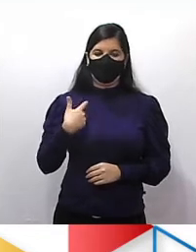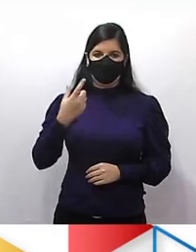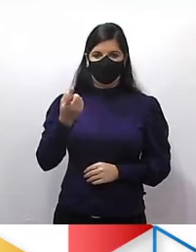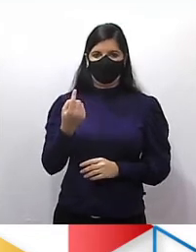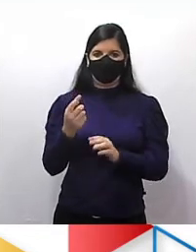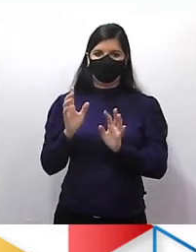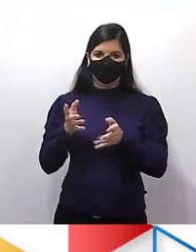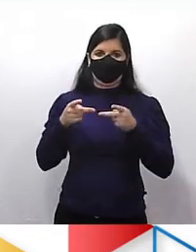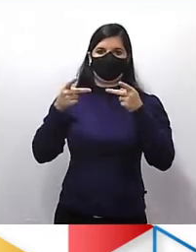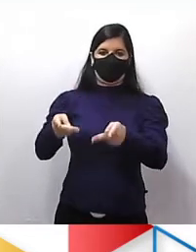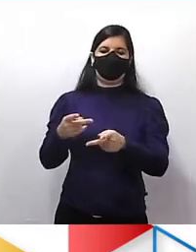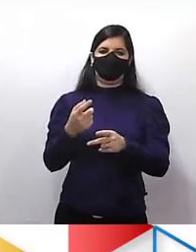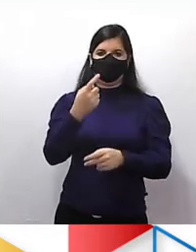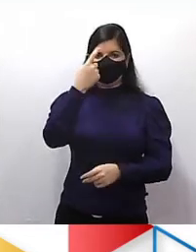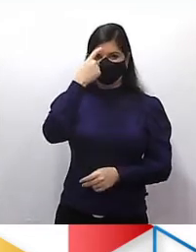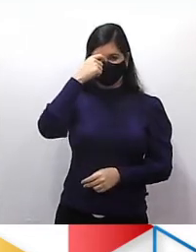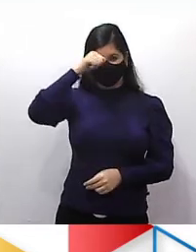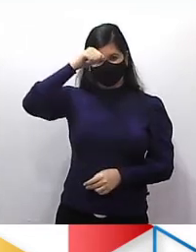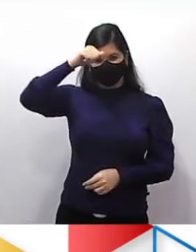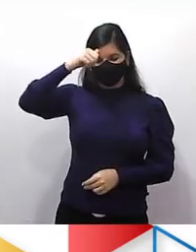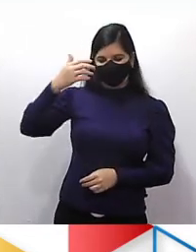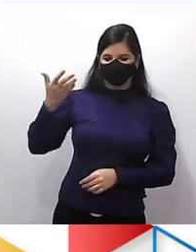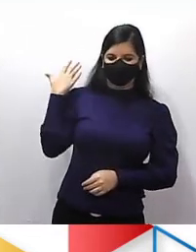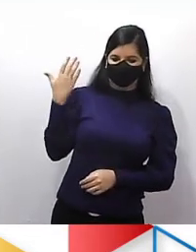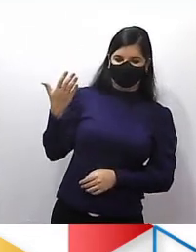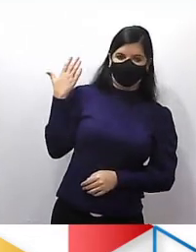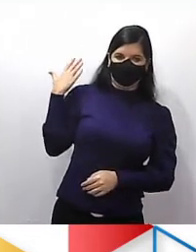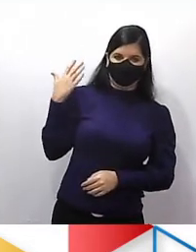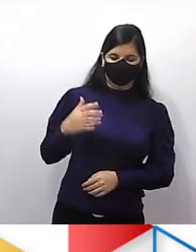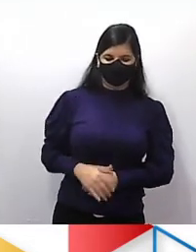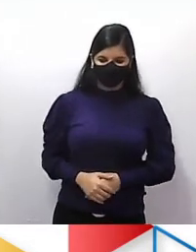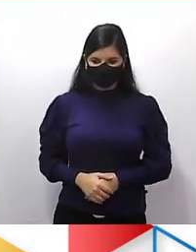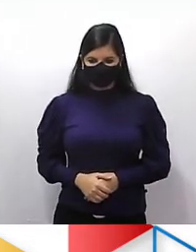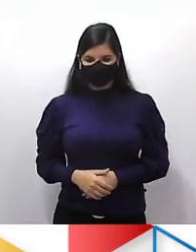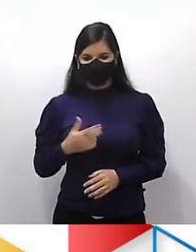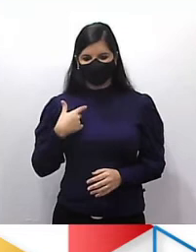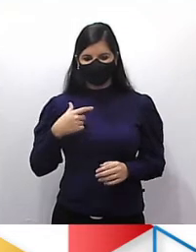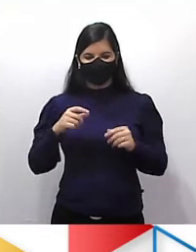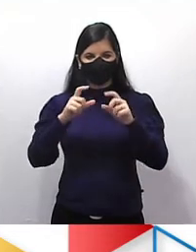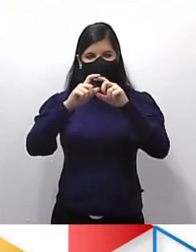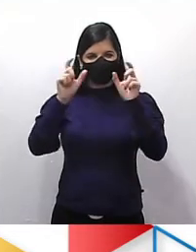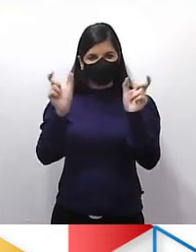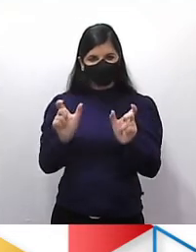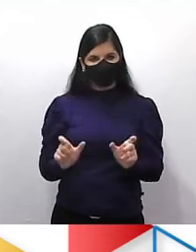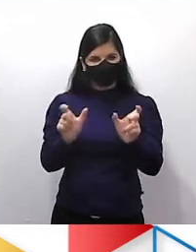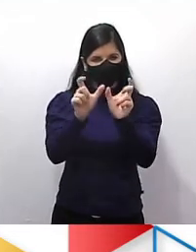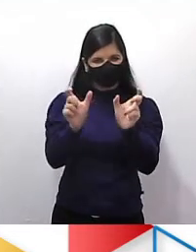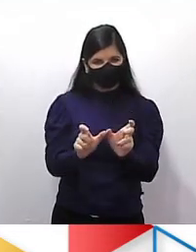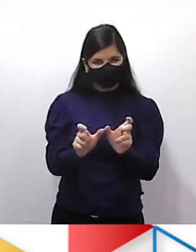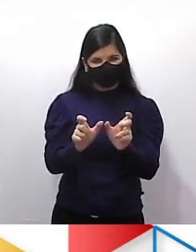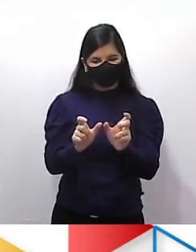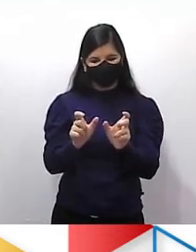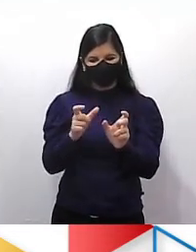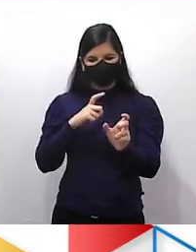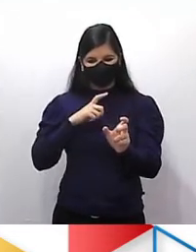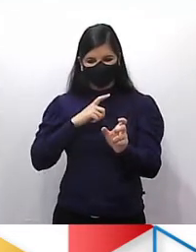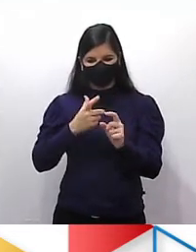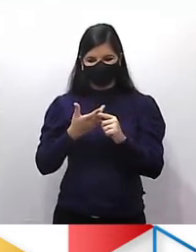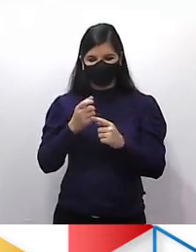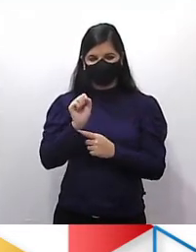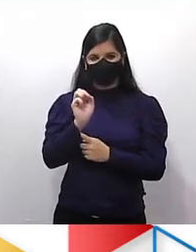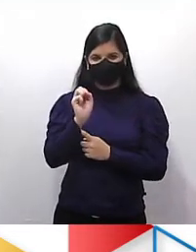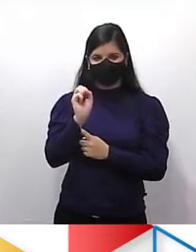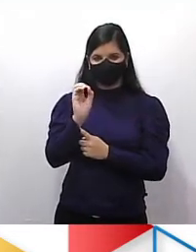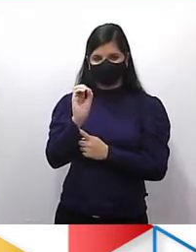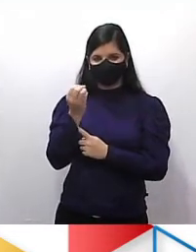fui à Índia lá no passado. As expressões que a gente tem aí, à sua direita é soon,